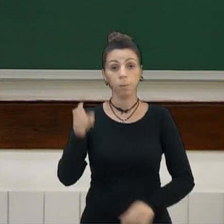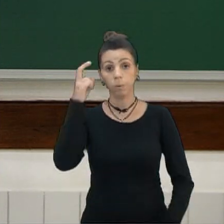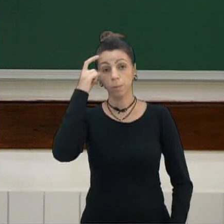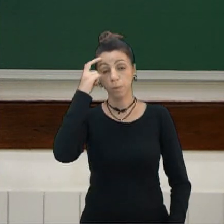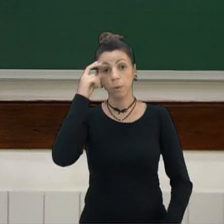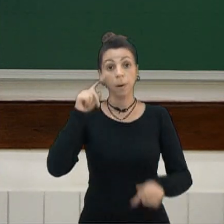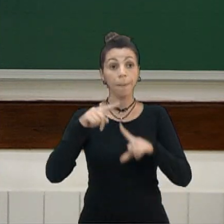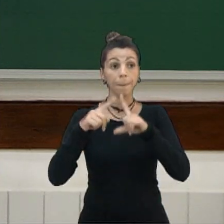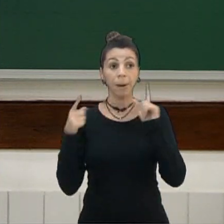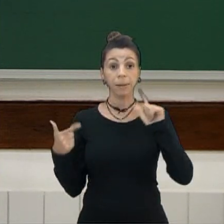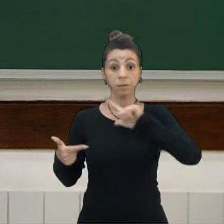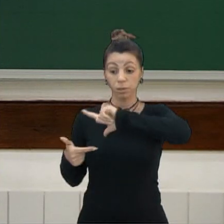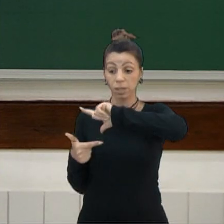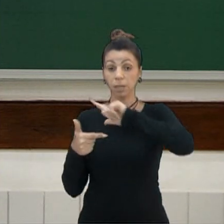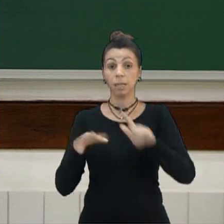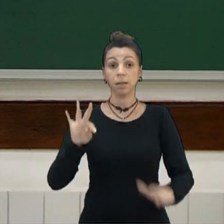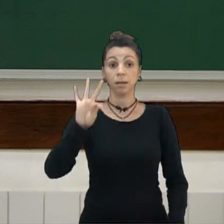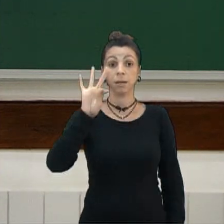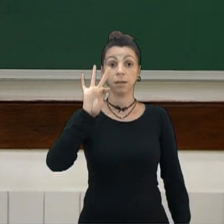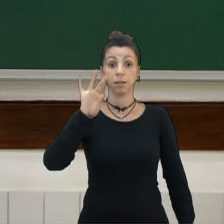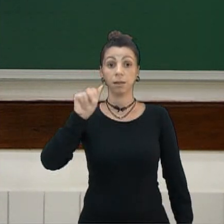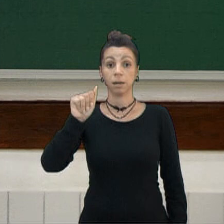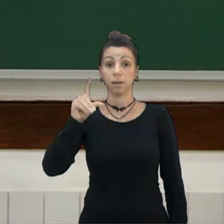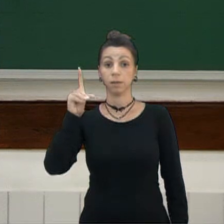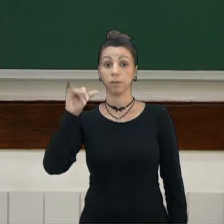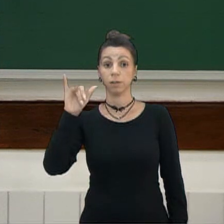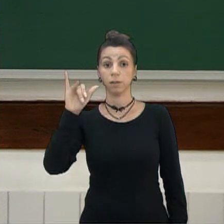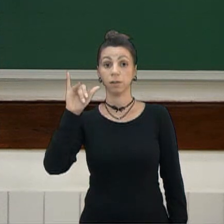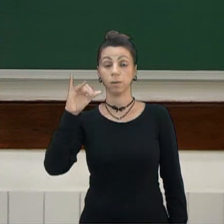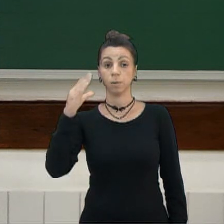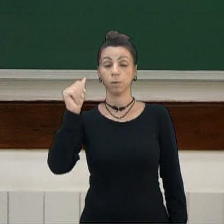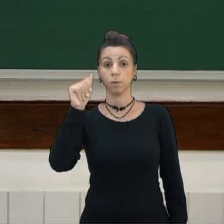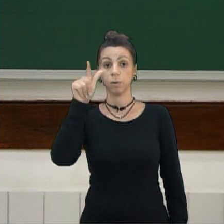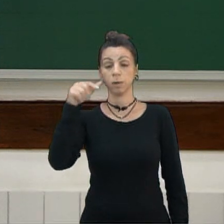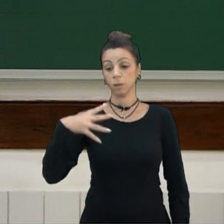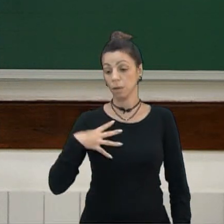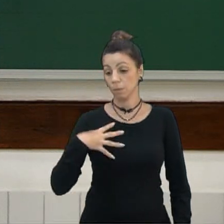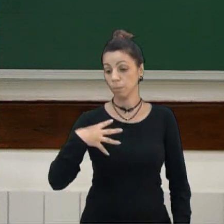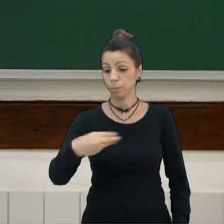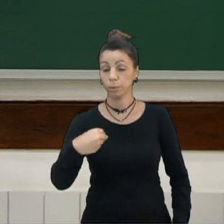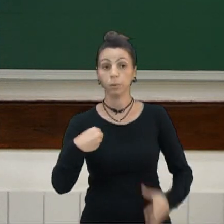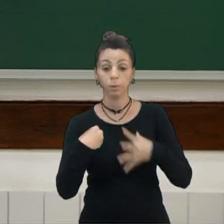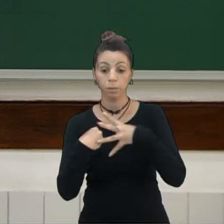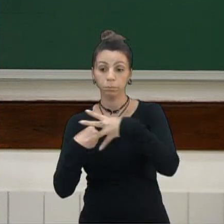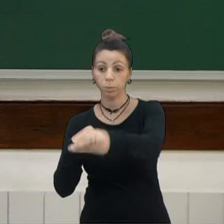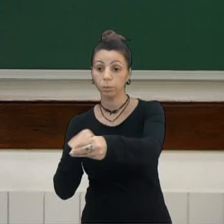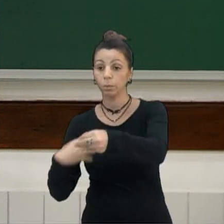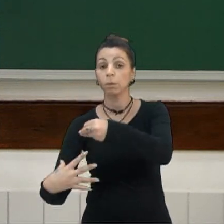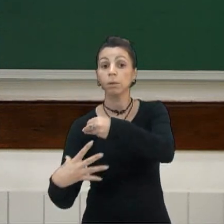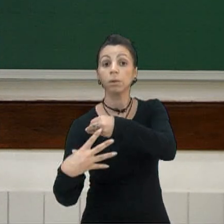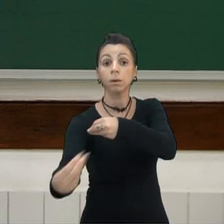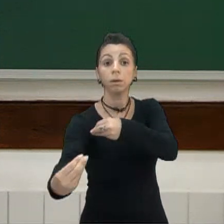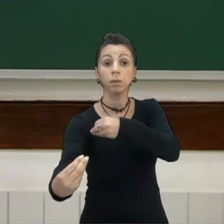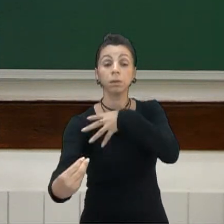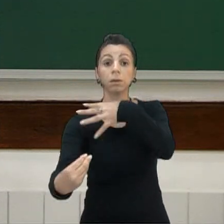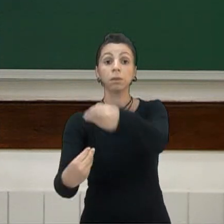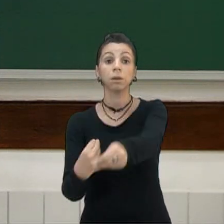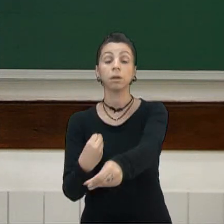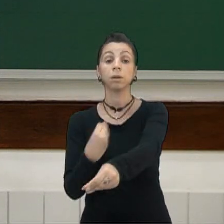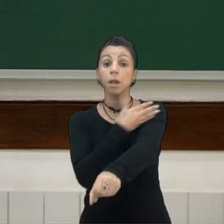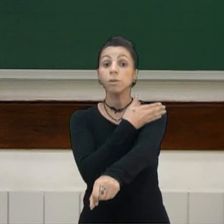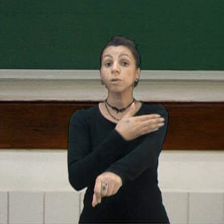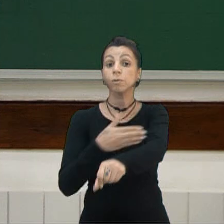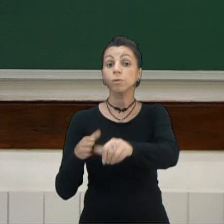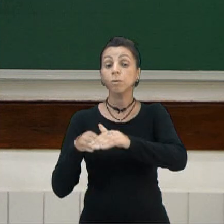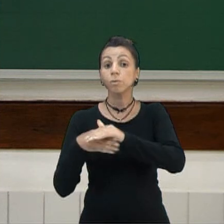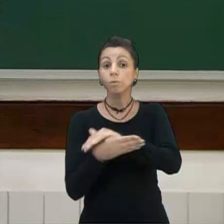de tradições, né, tradições que são passadas de pai para filho, de ancestrais, né, de culturas